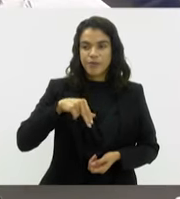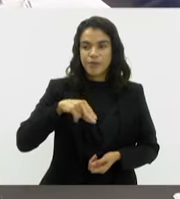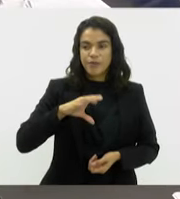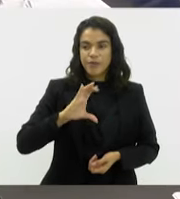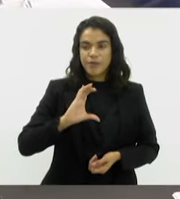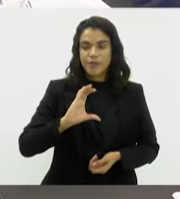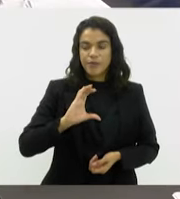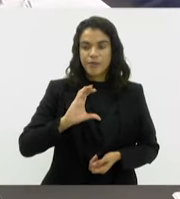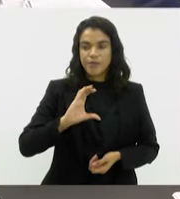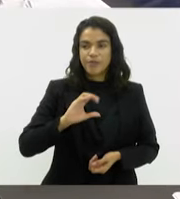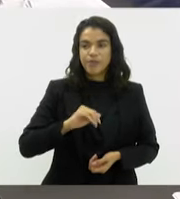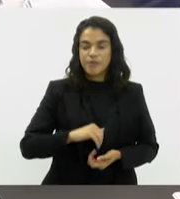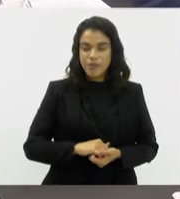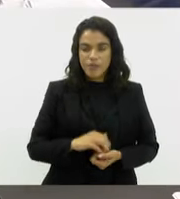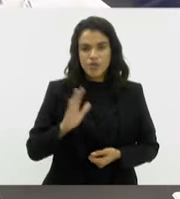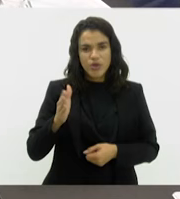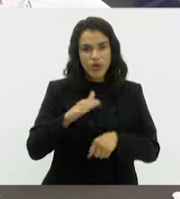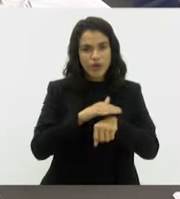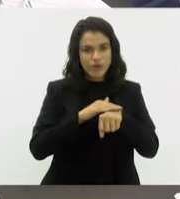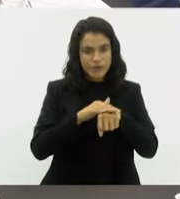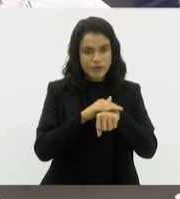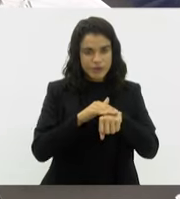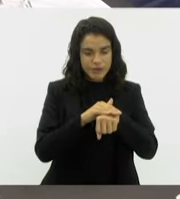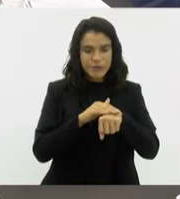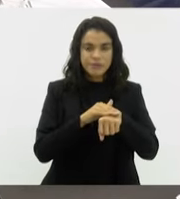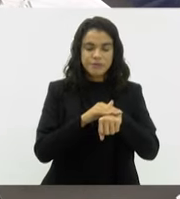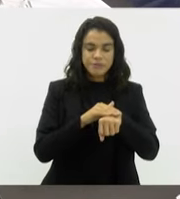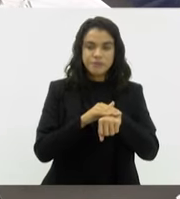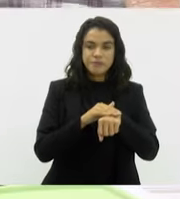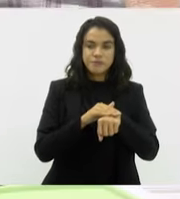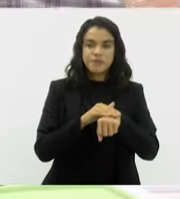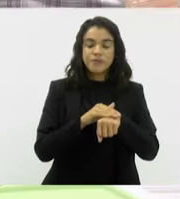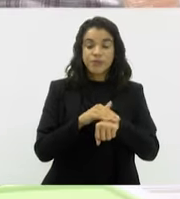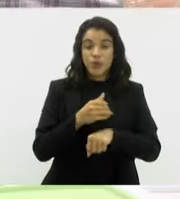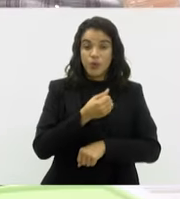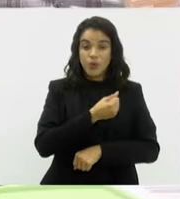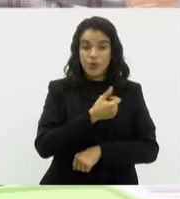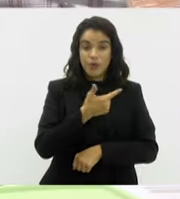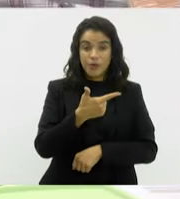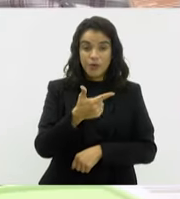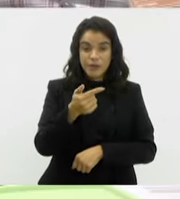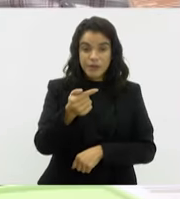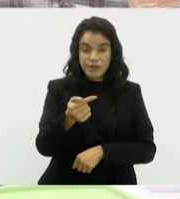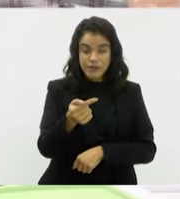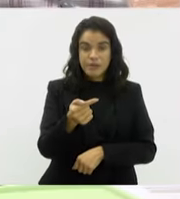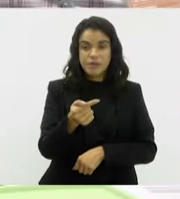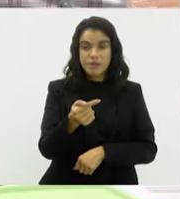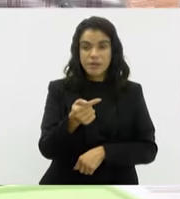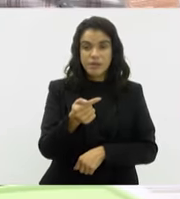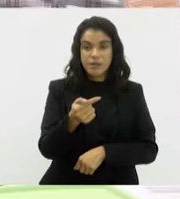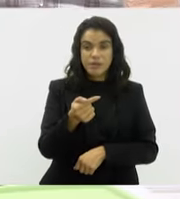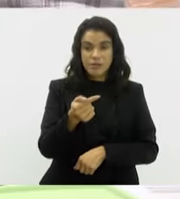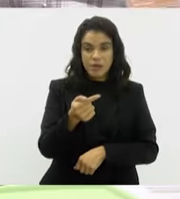também com o deputado Fernando Amorim. O 27 passou a ser transformado em tio, né?